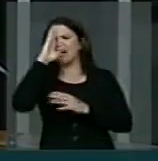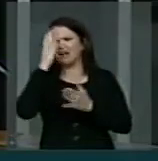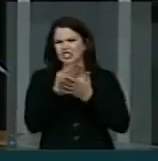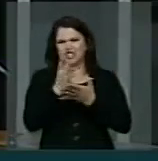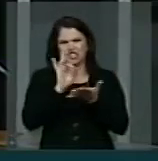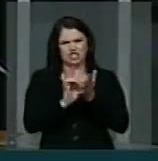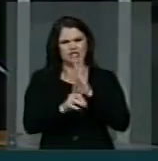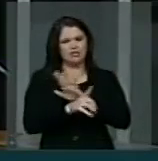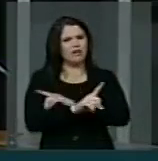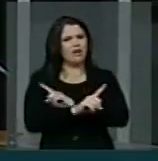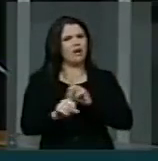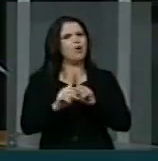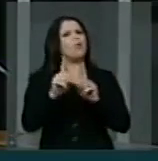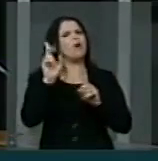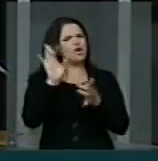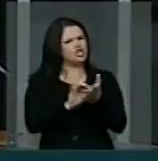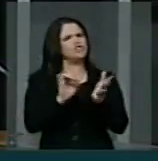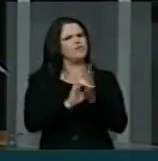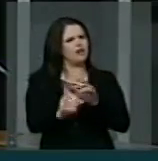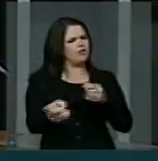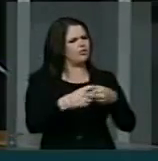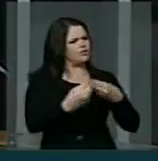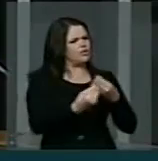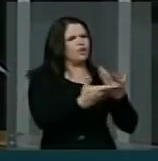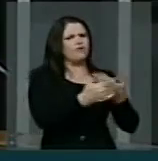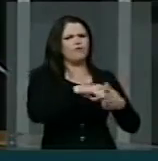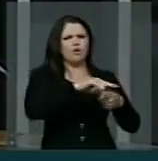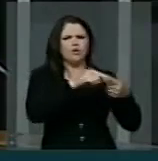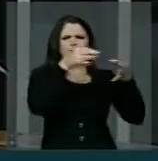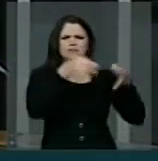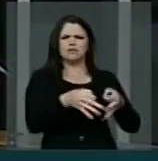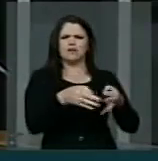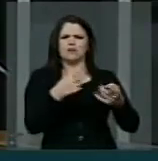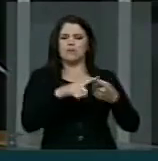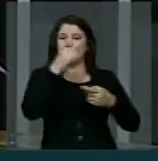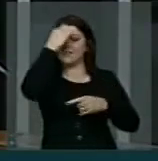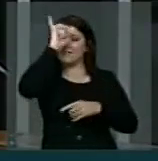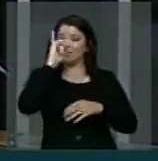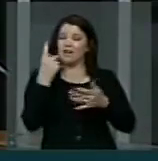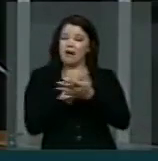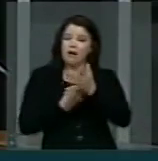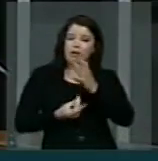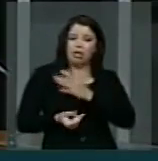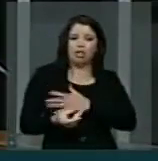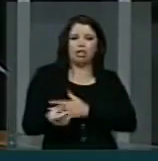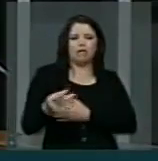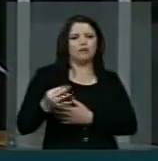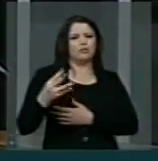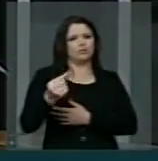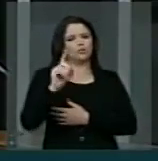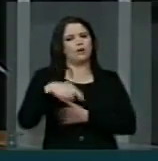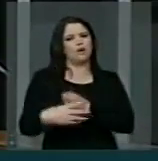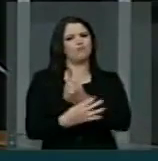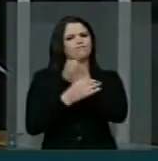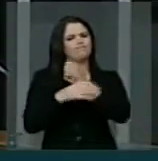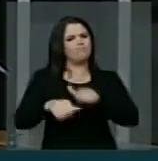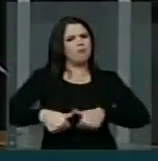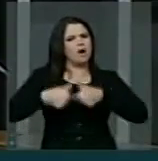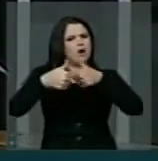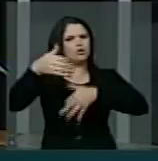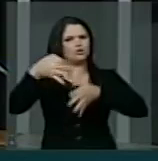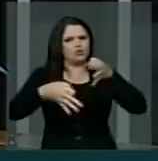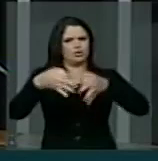é reparar uma injustiça, evitar que se perpetue, é garantir justiça.